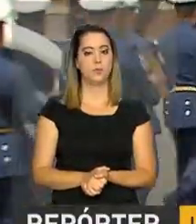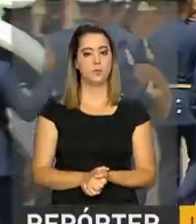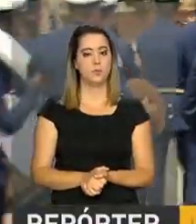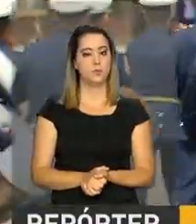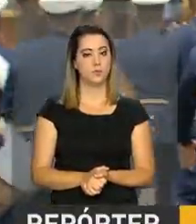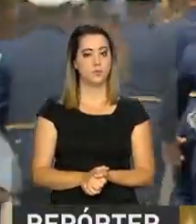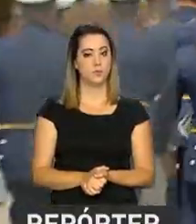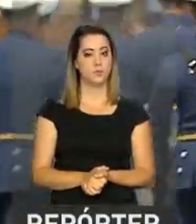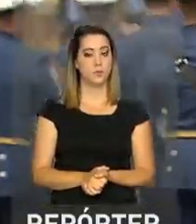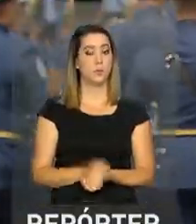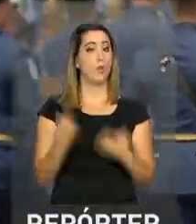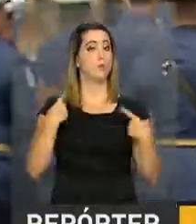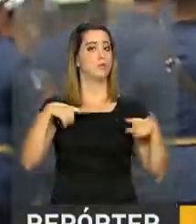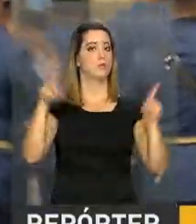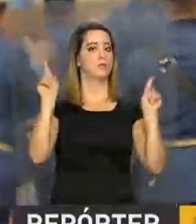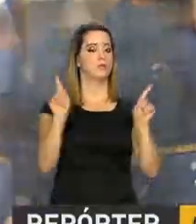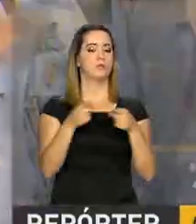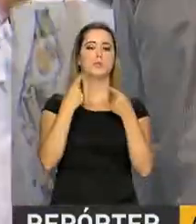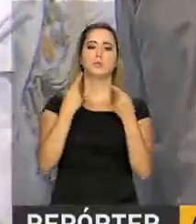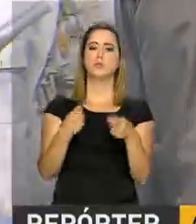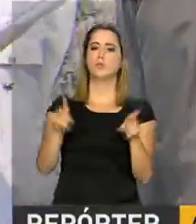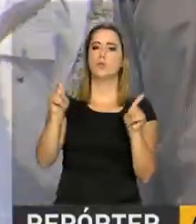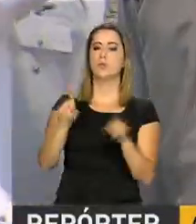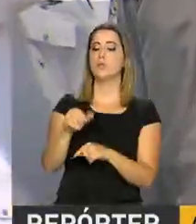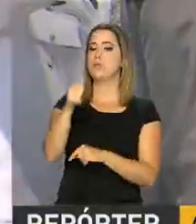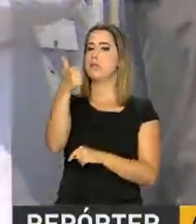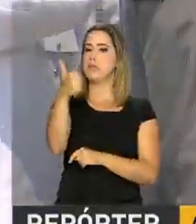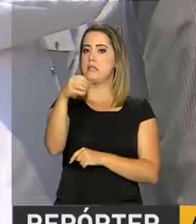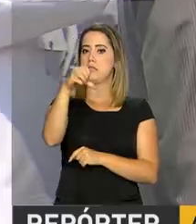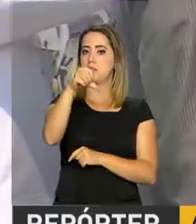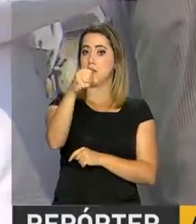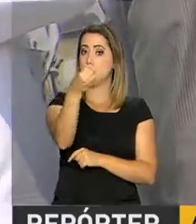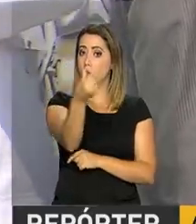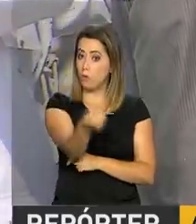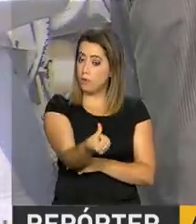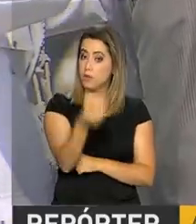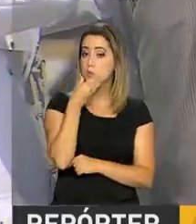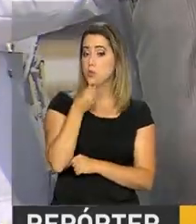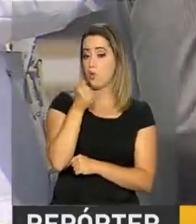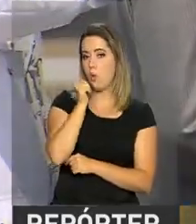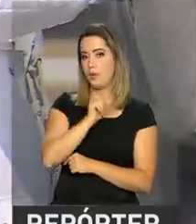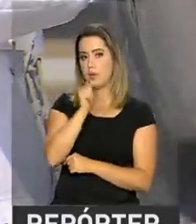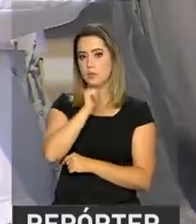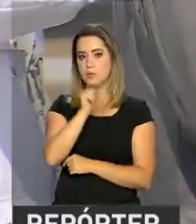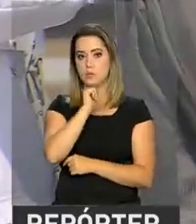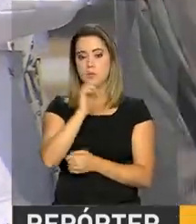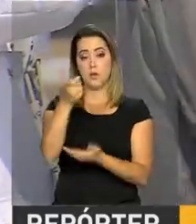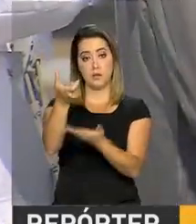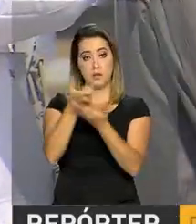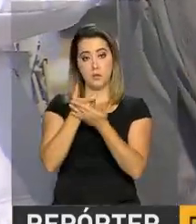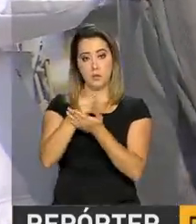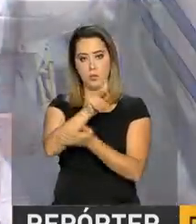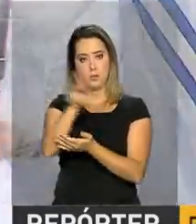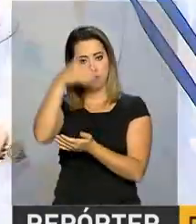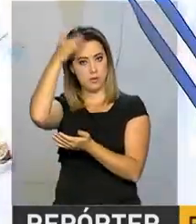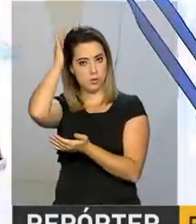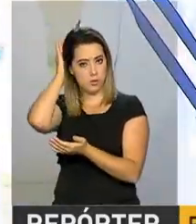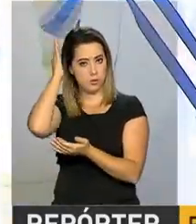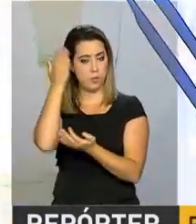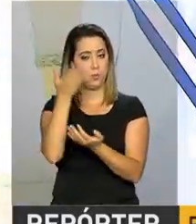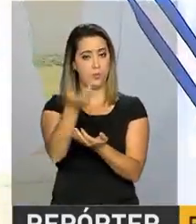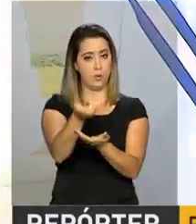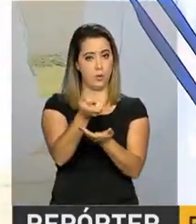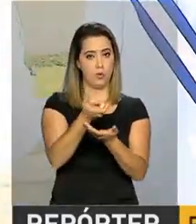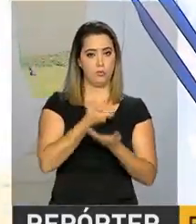foi ao som da banda da aeronáutica que 196 homens e mulheres receberam das mãos do presidente da república michel